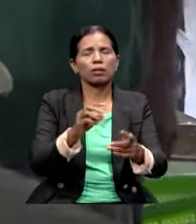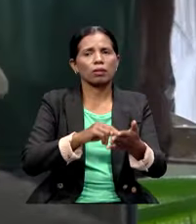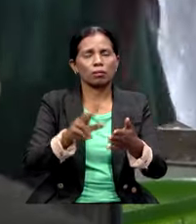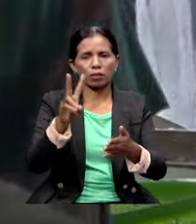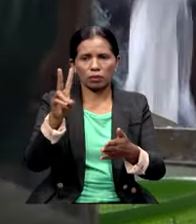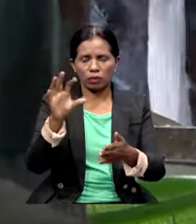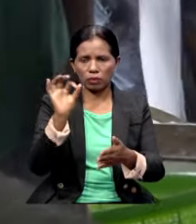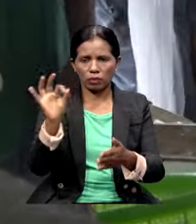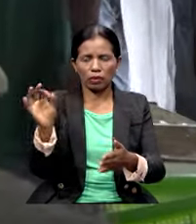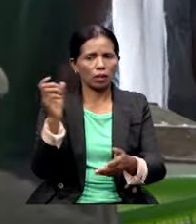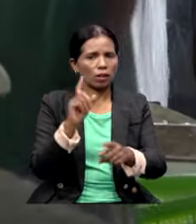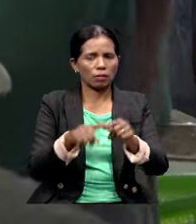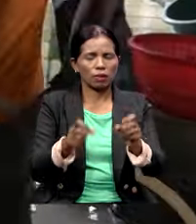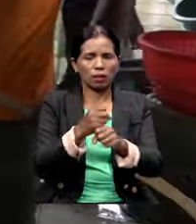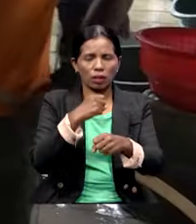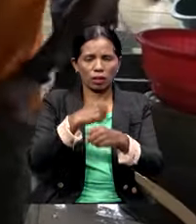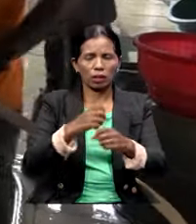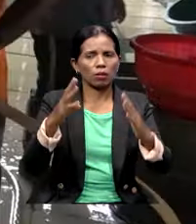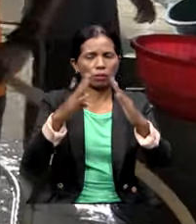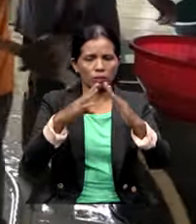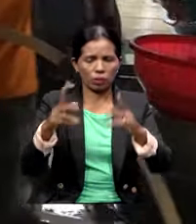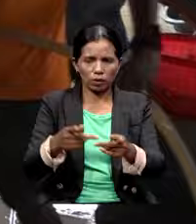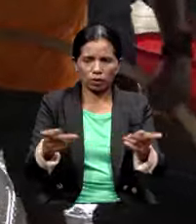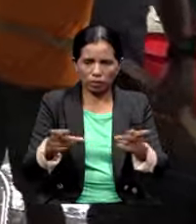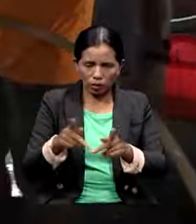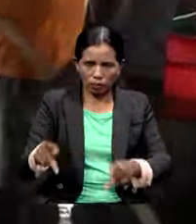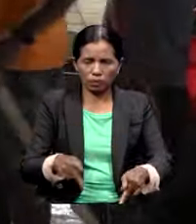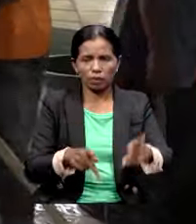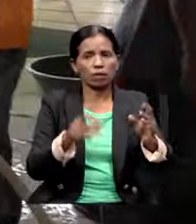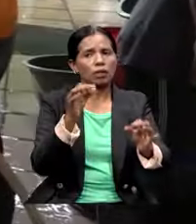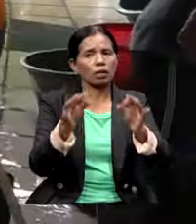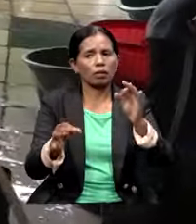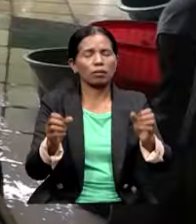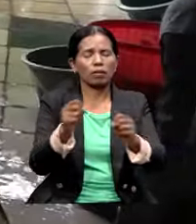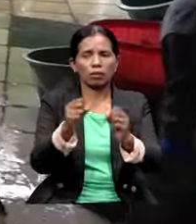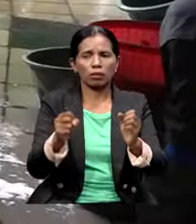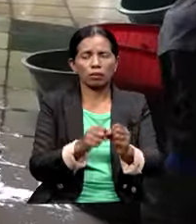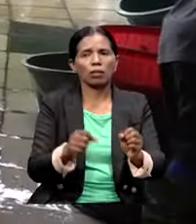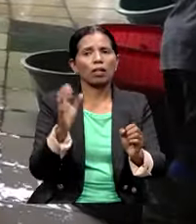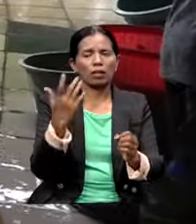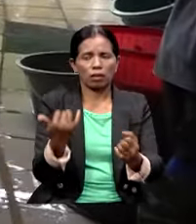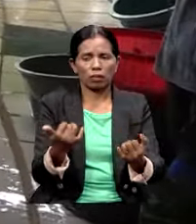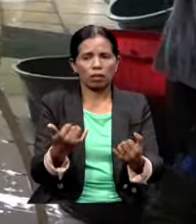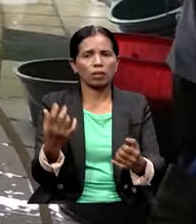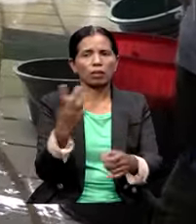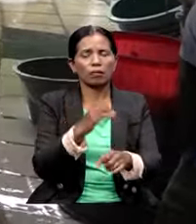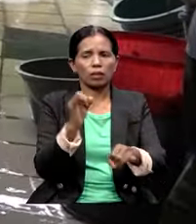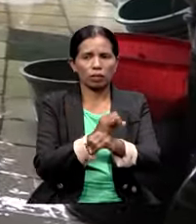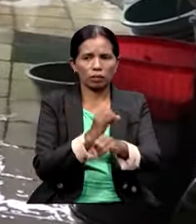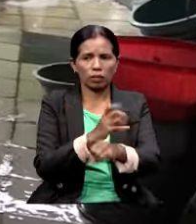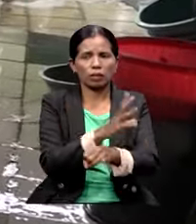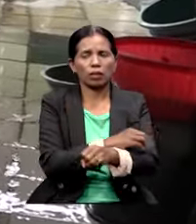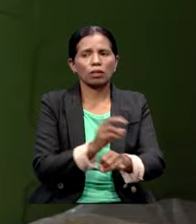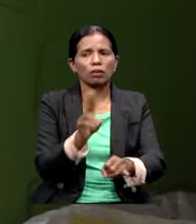F, bando atual instalação ka construi uma ia fatim público, mas que o estatuto provisório, mai bedadão ne, indústria tahu tempe